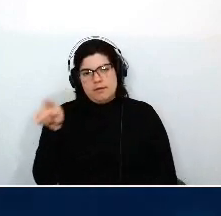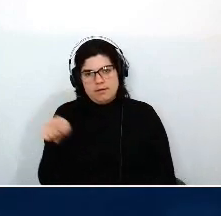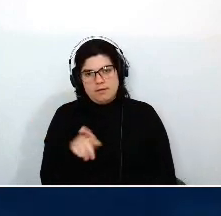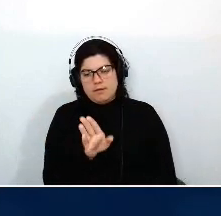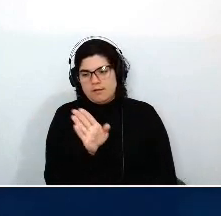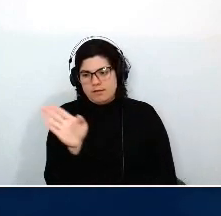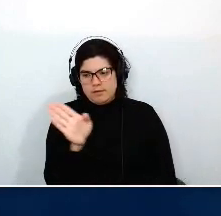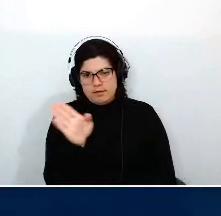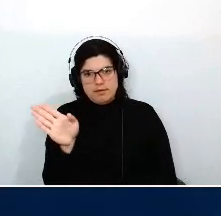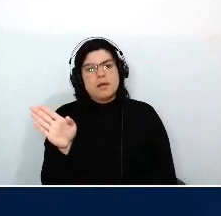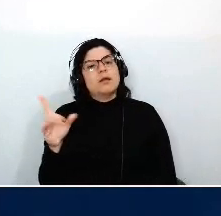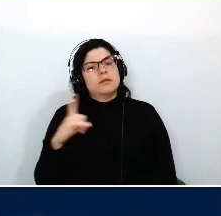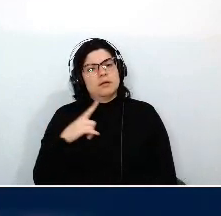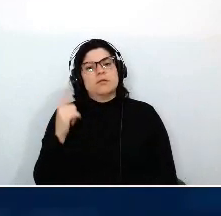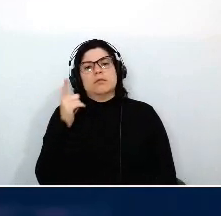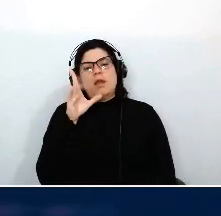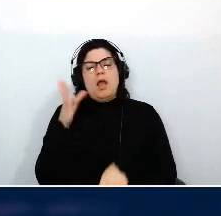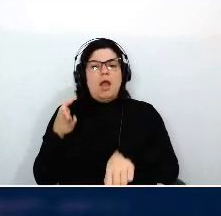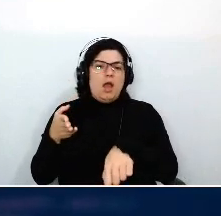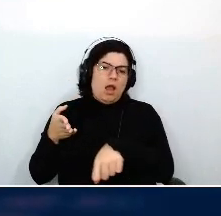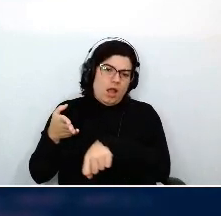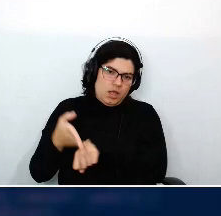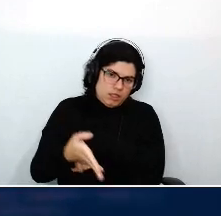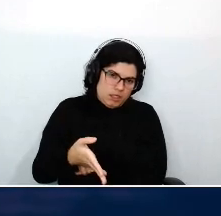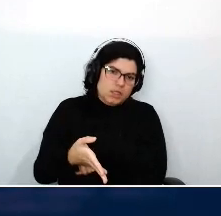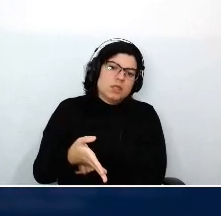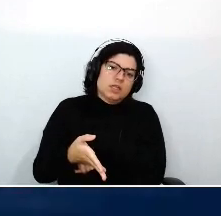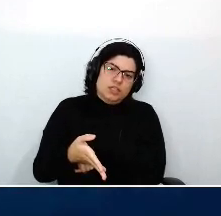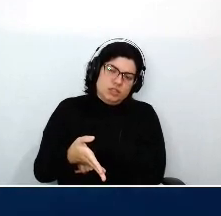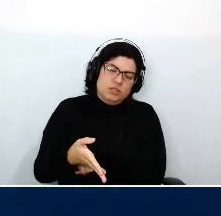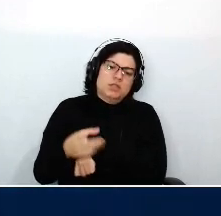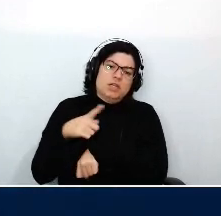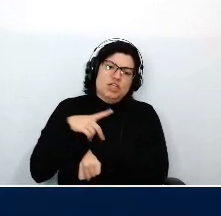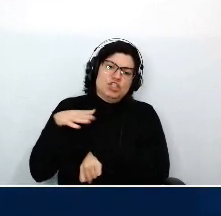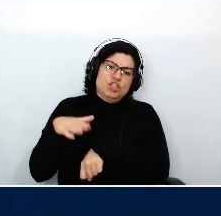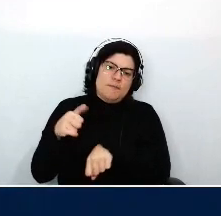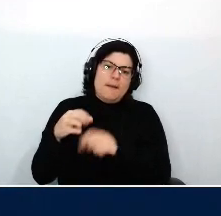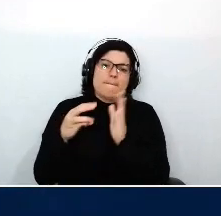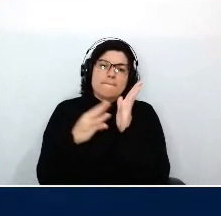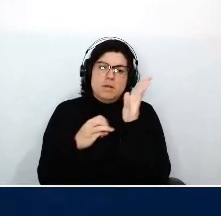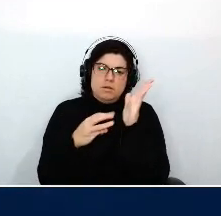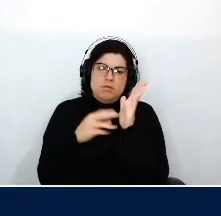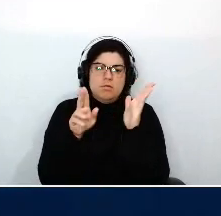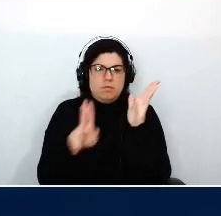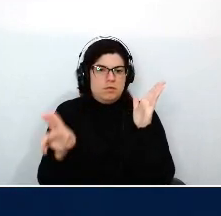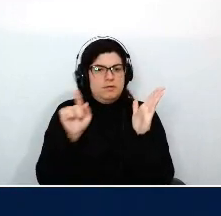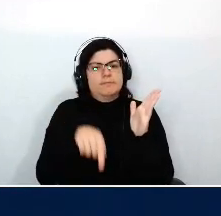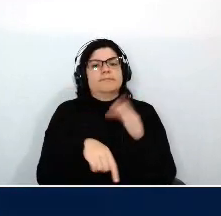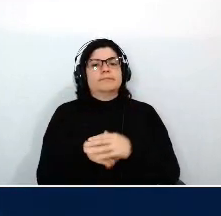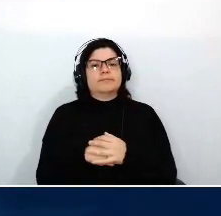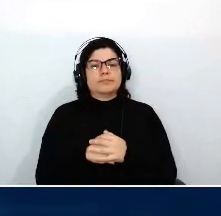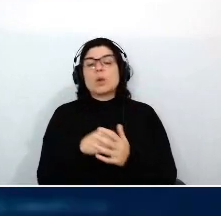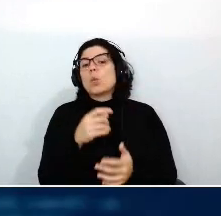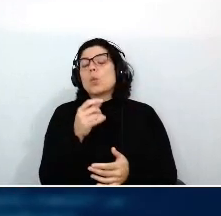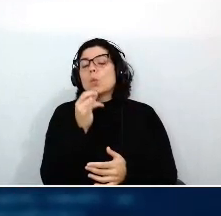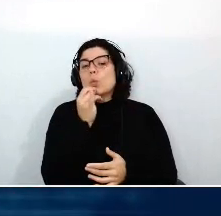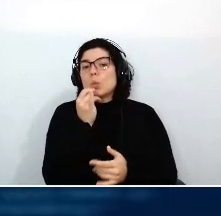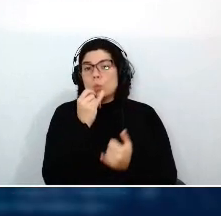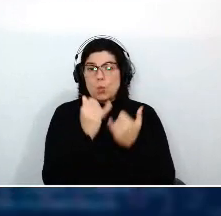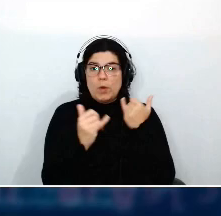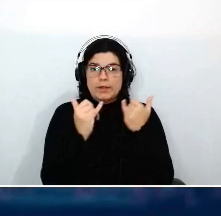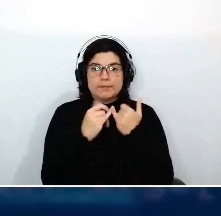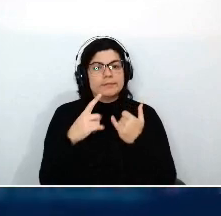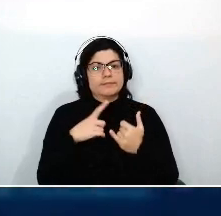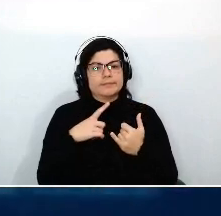você acessa propriedades e chama métodos usando ela. Aqui um exemplo, por exemplo, com um date interval, né, de